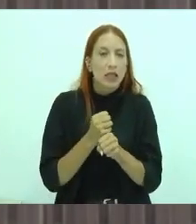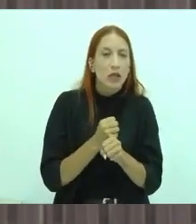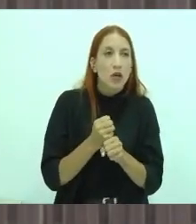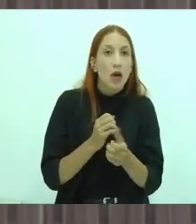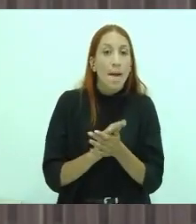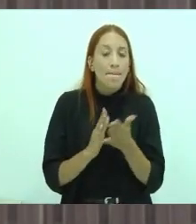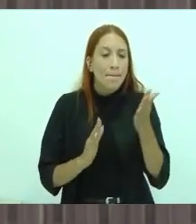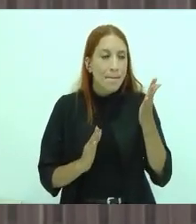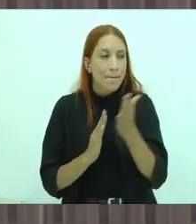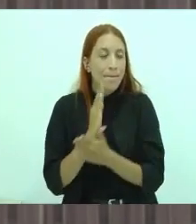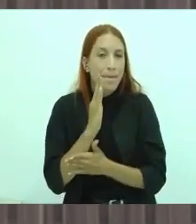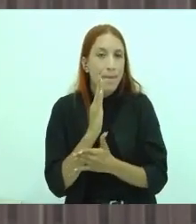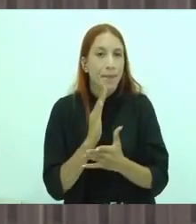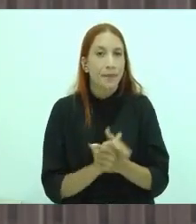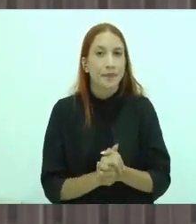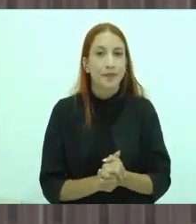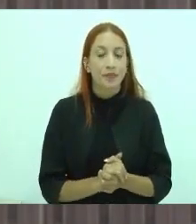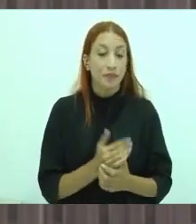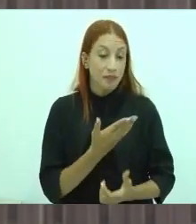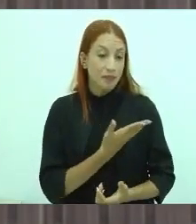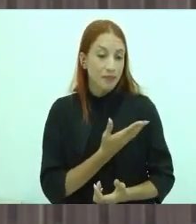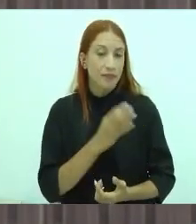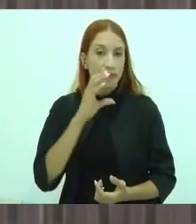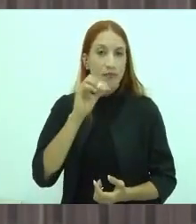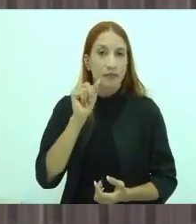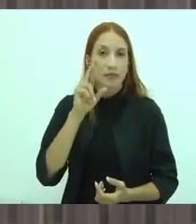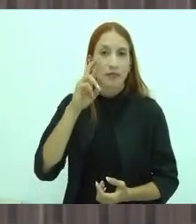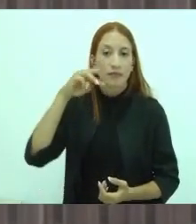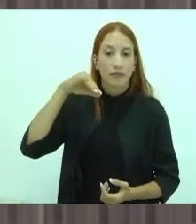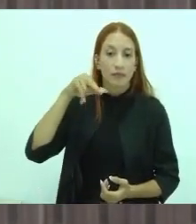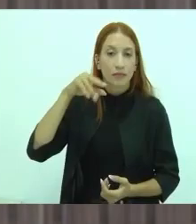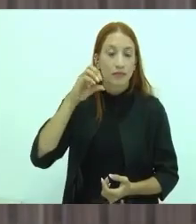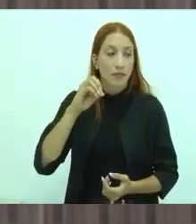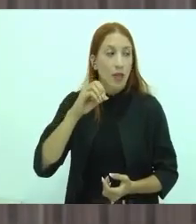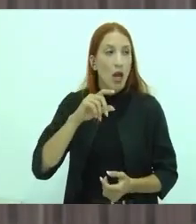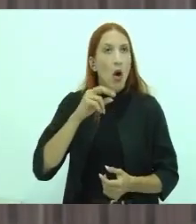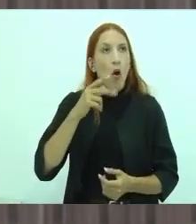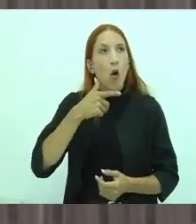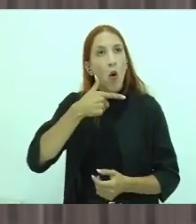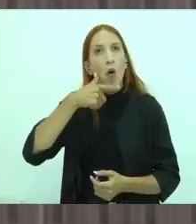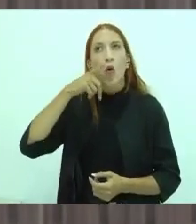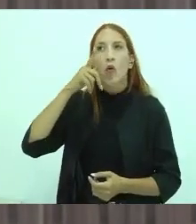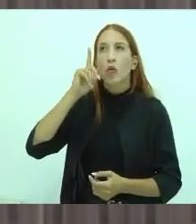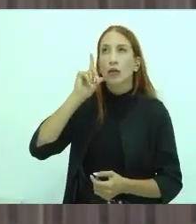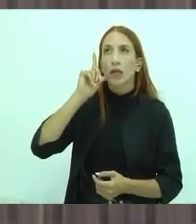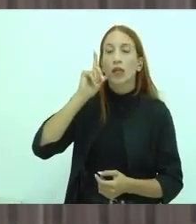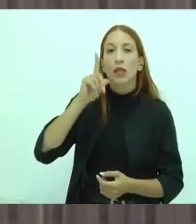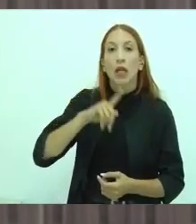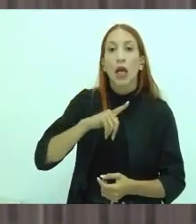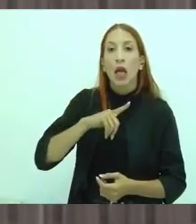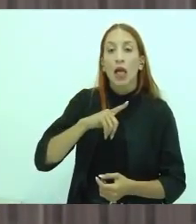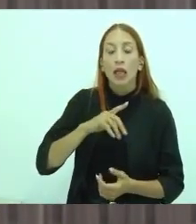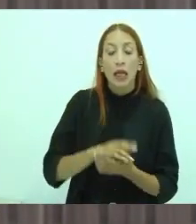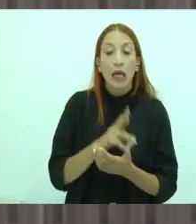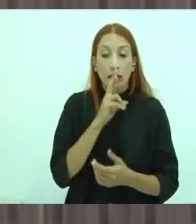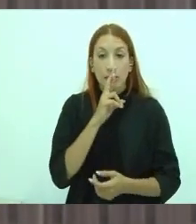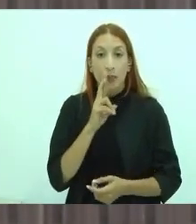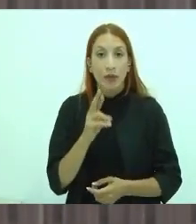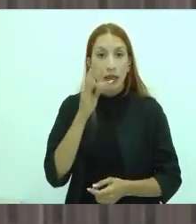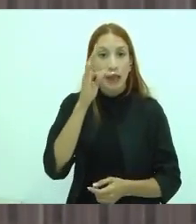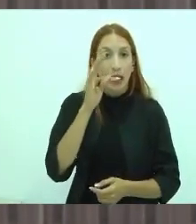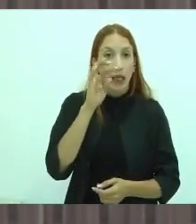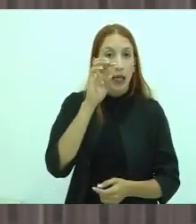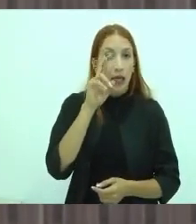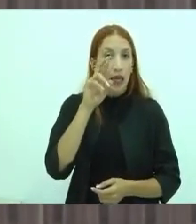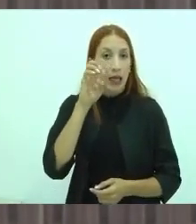vitória igual o meu amigo Carmino falou ontem Recebemos a notícia do TRE recebemos cinco